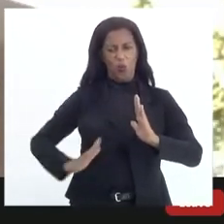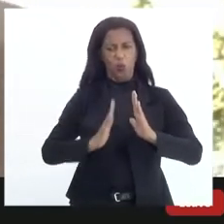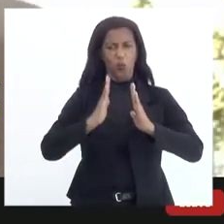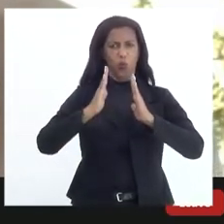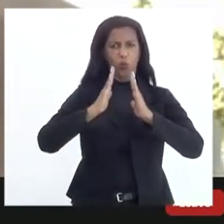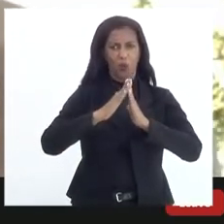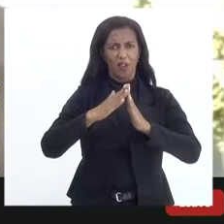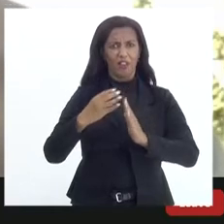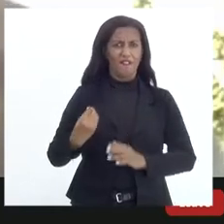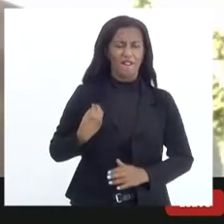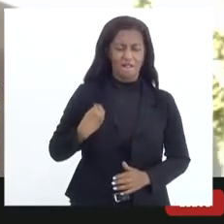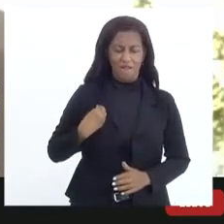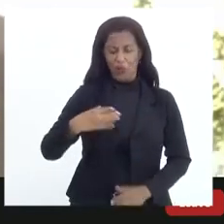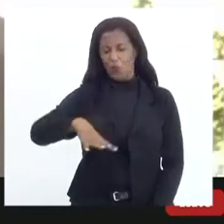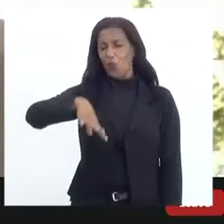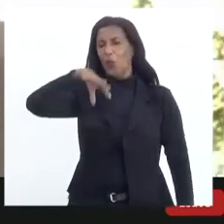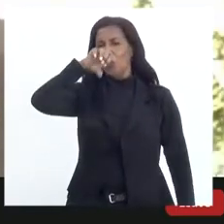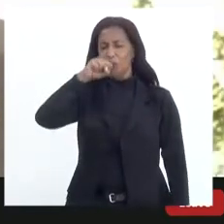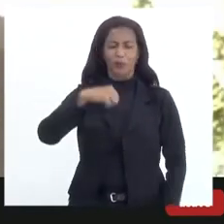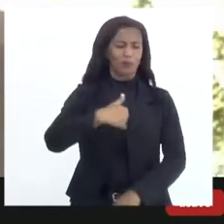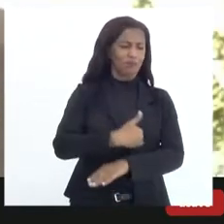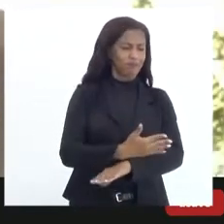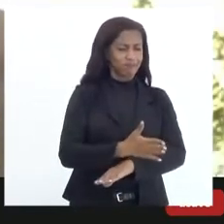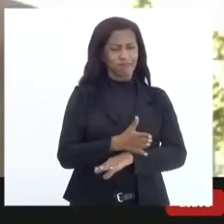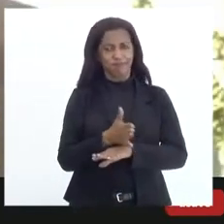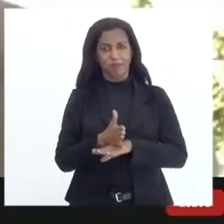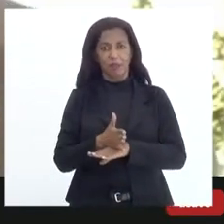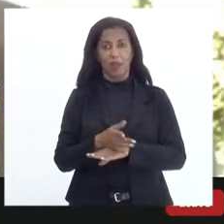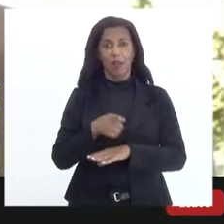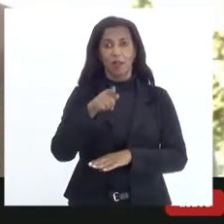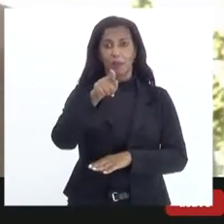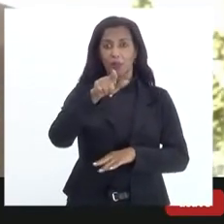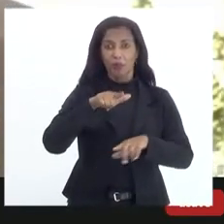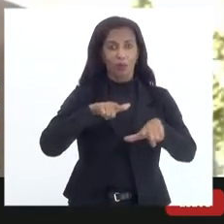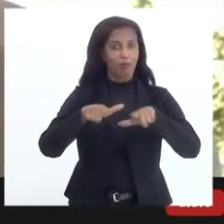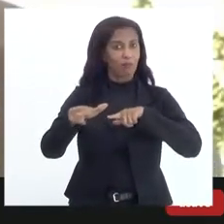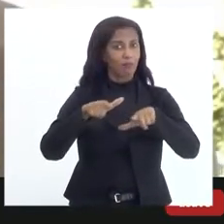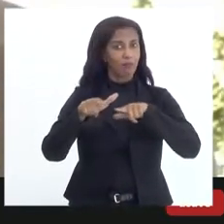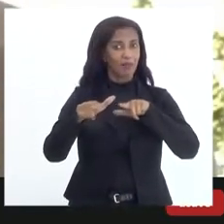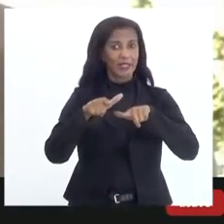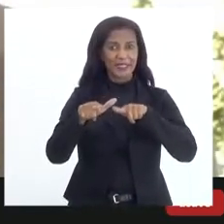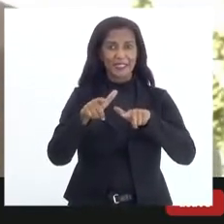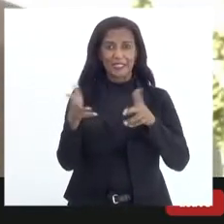só vive isso, respira isso o tempo todo. Mas esse trabalho da senhora é